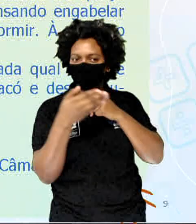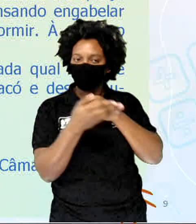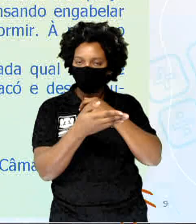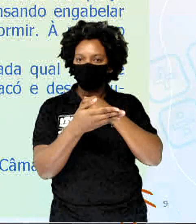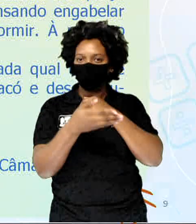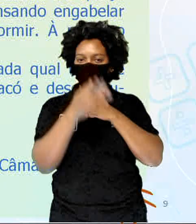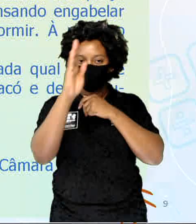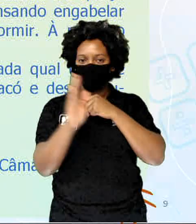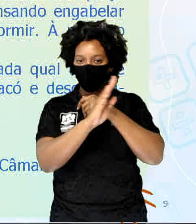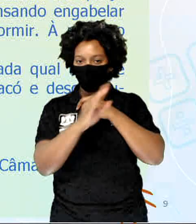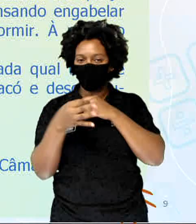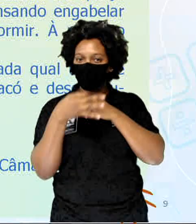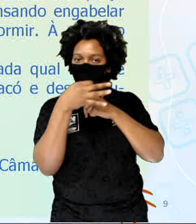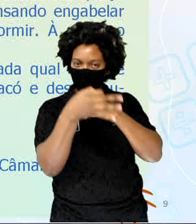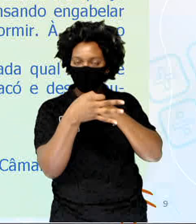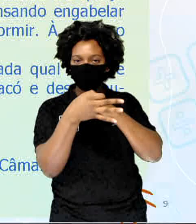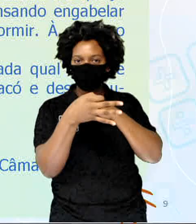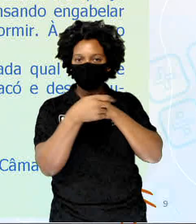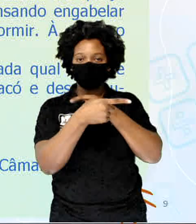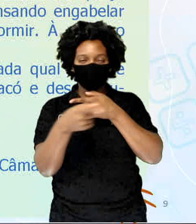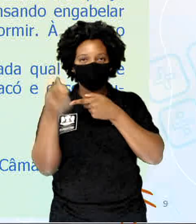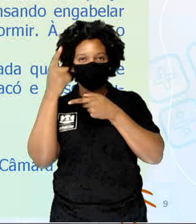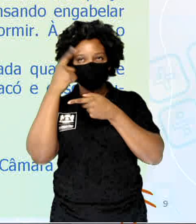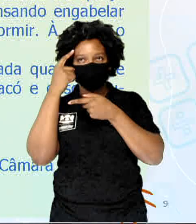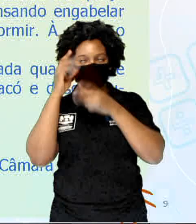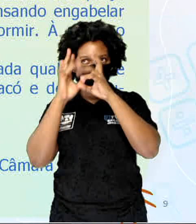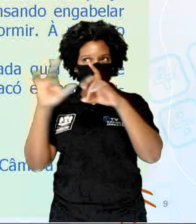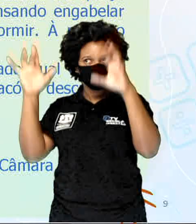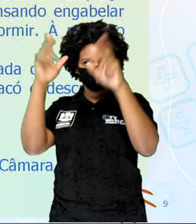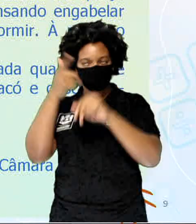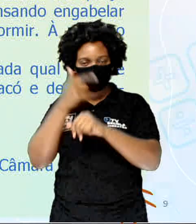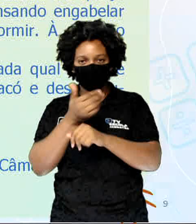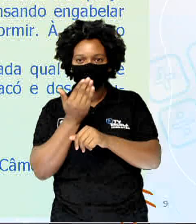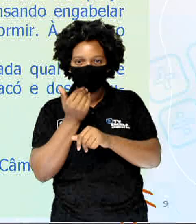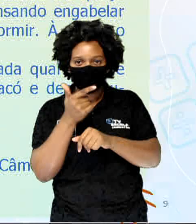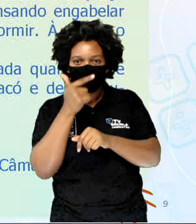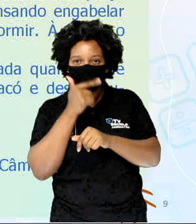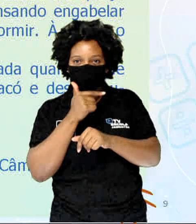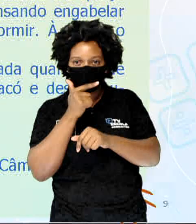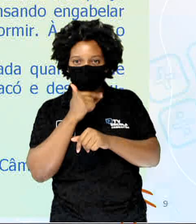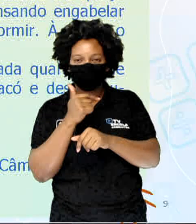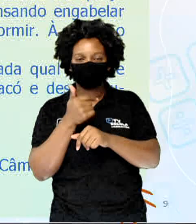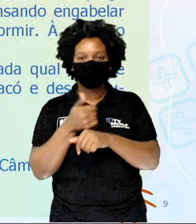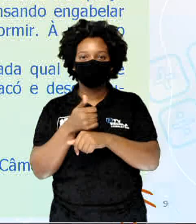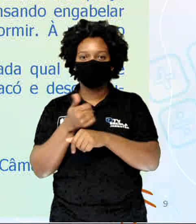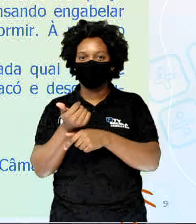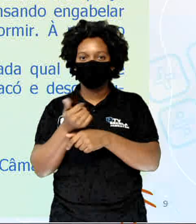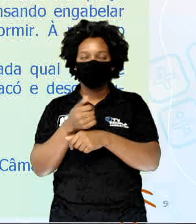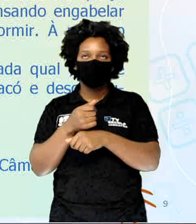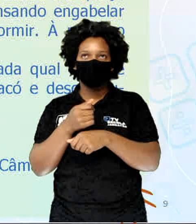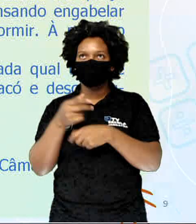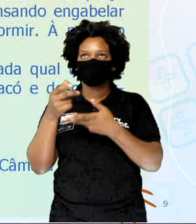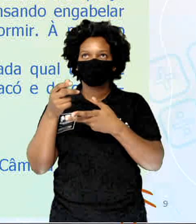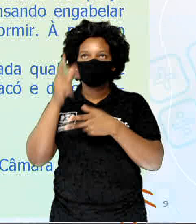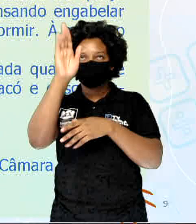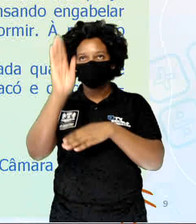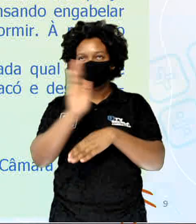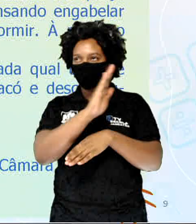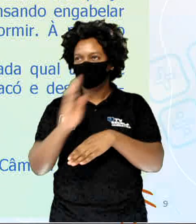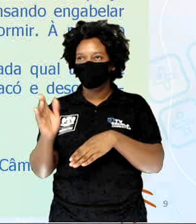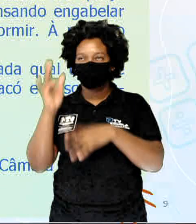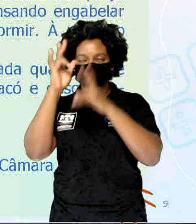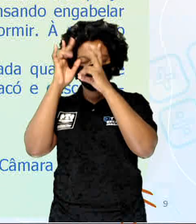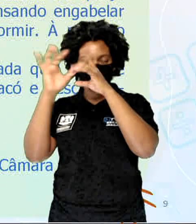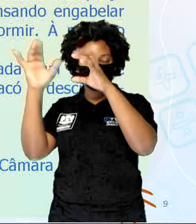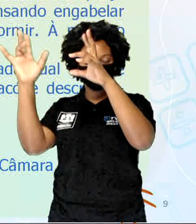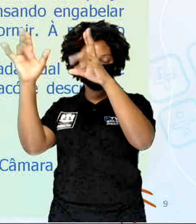falou. Quem tiver o sonho mais bonito vai comer o pedaço de queijo. O frade disse ter sonhado com a escada de Jacó e